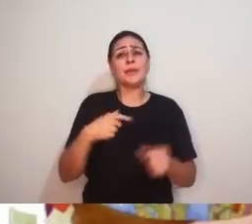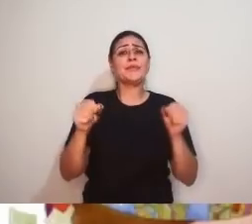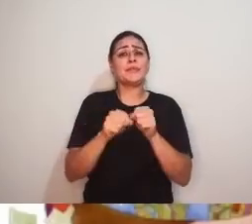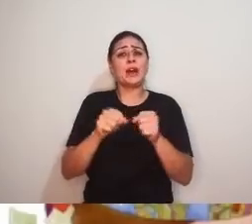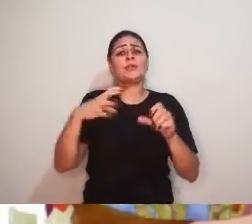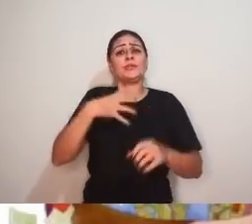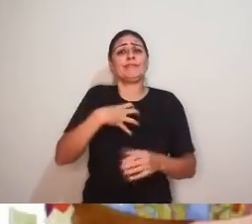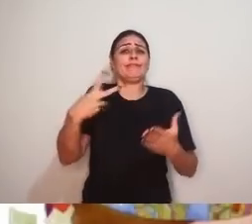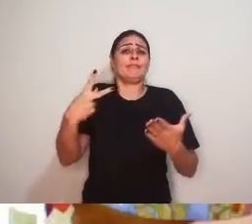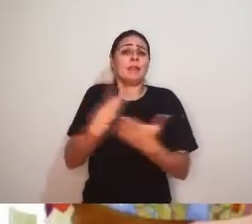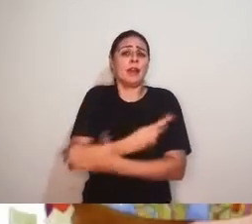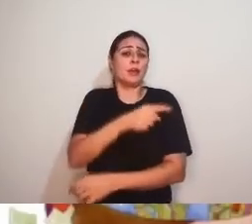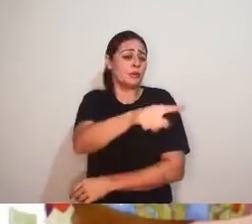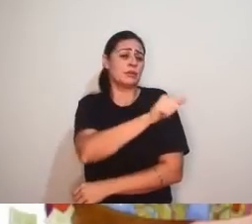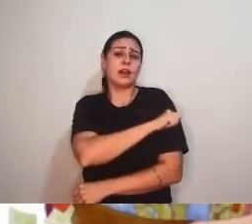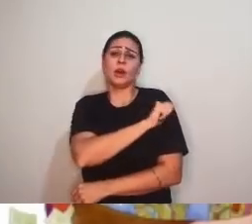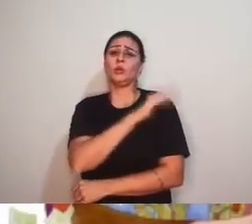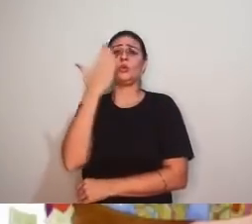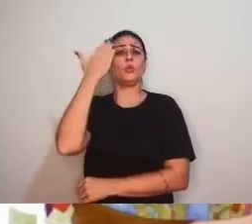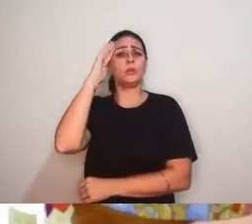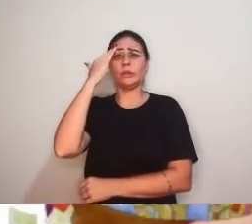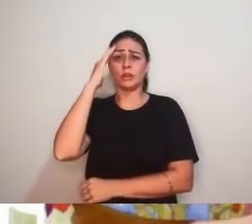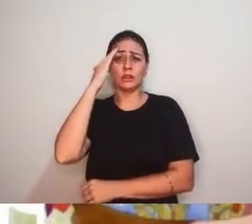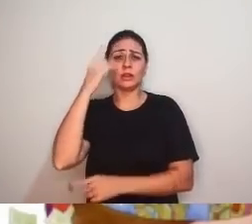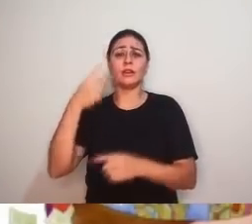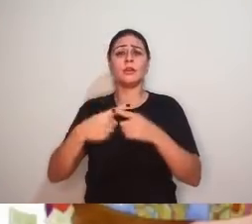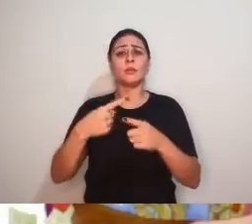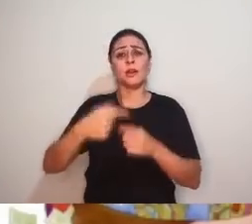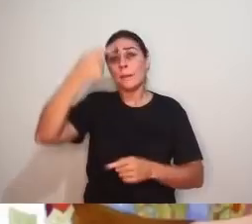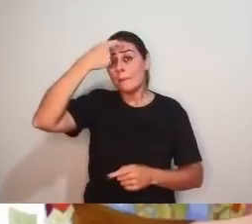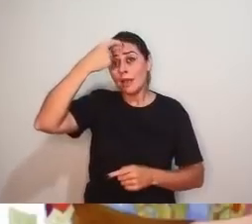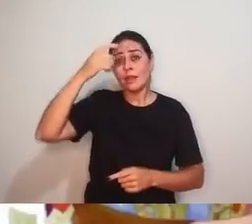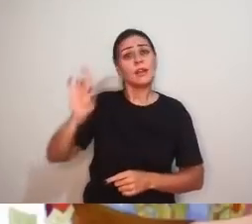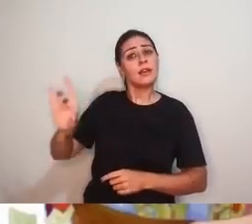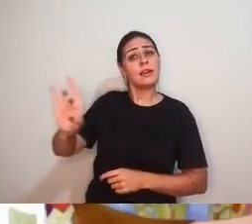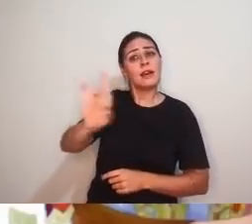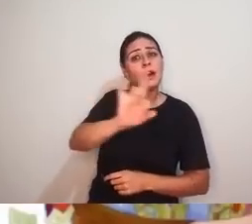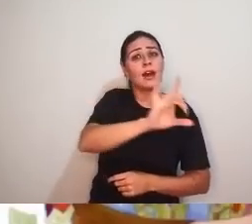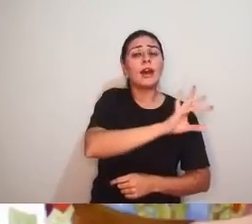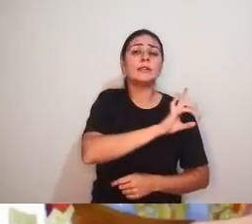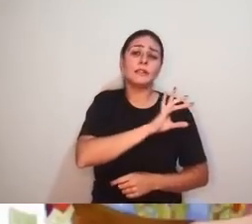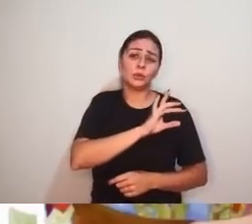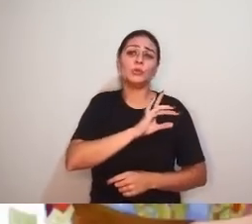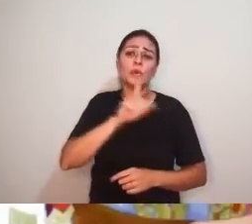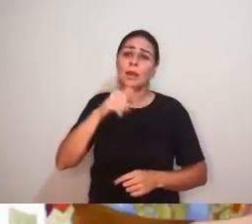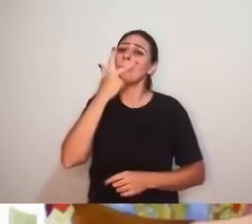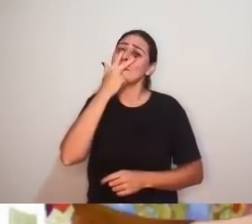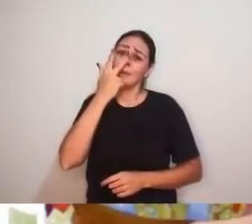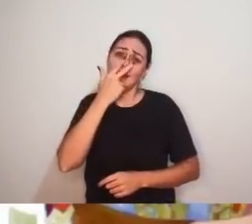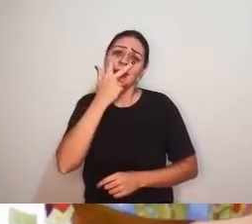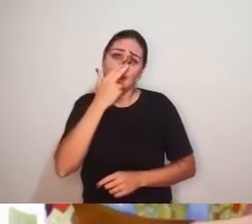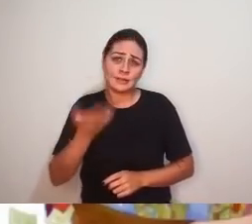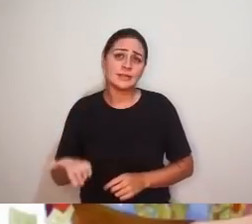jeito que a mente dele tem dificuldade em entender. A dele e de todo mundo, né? Porque a mente das pessoas, ela funciona de uma